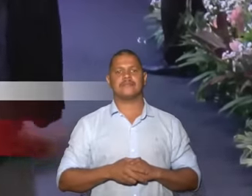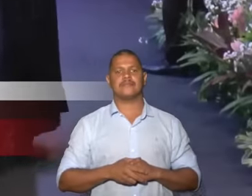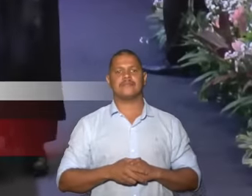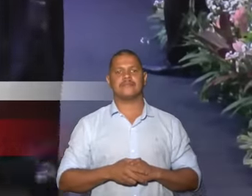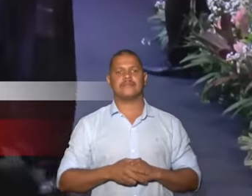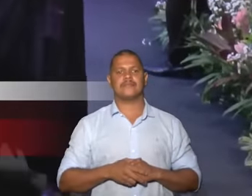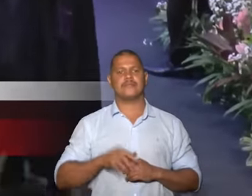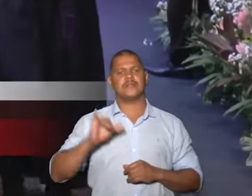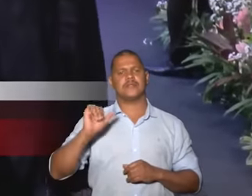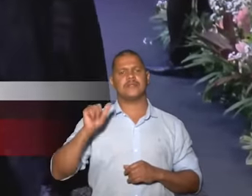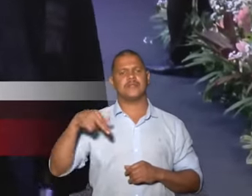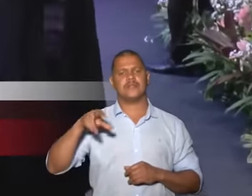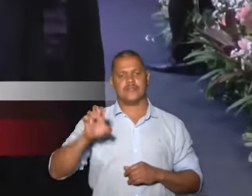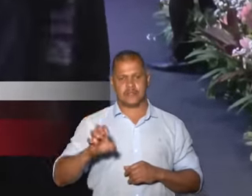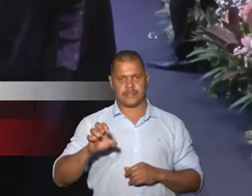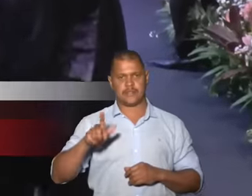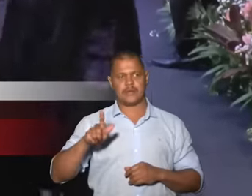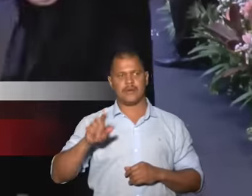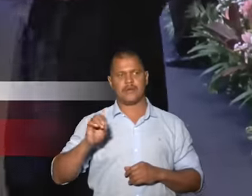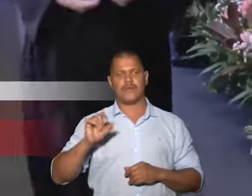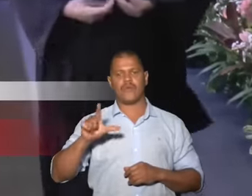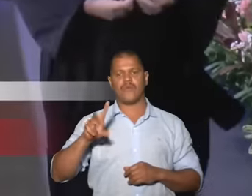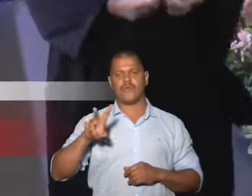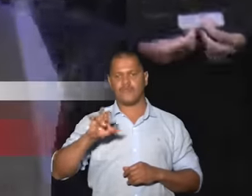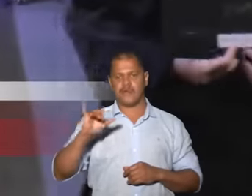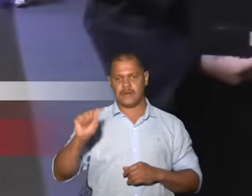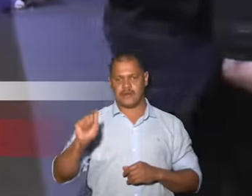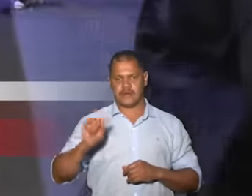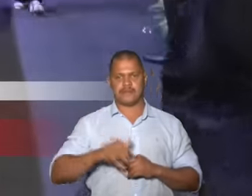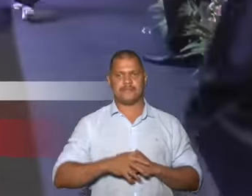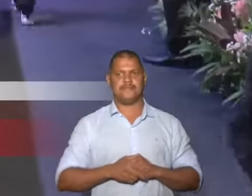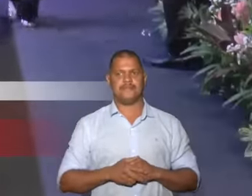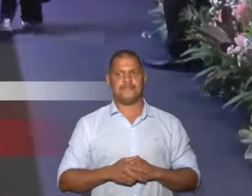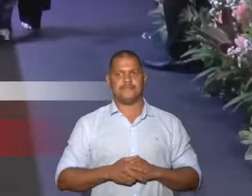Ian Nogueira Matheus Costa.